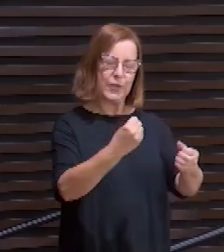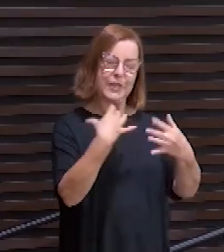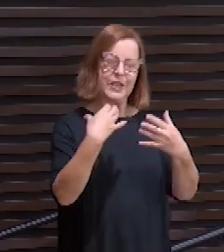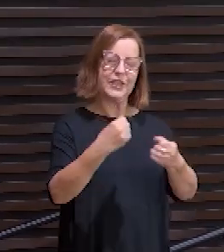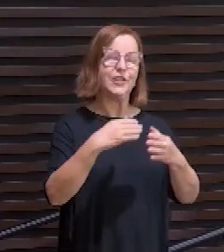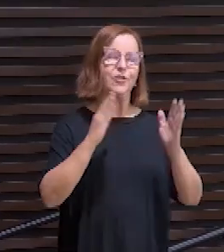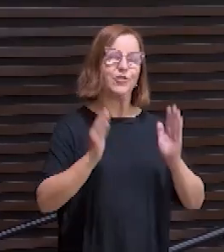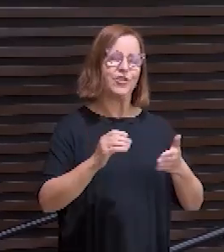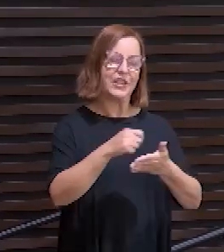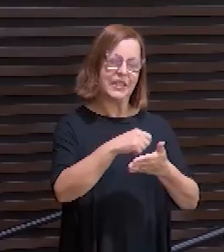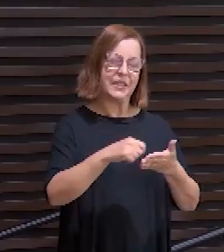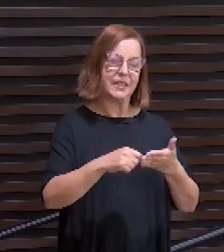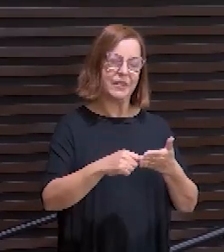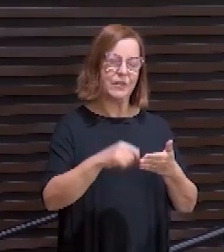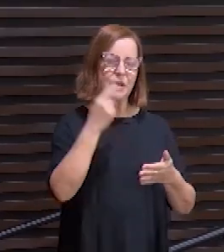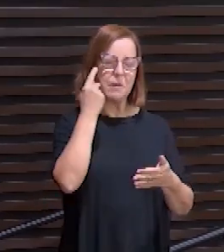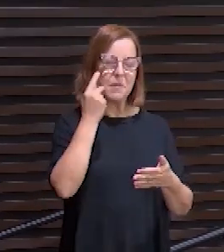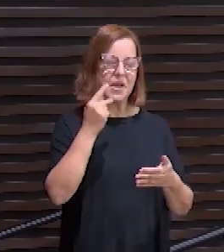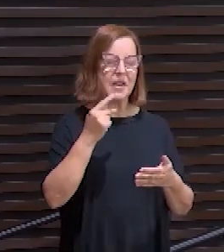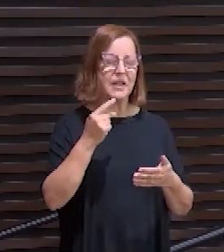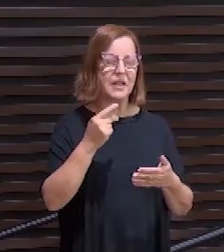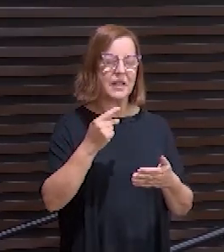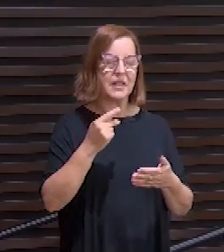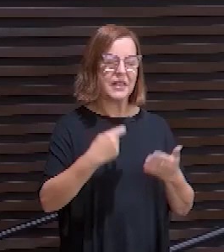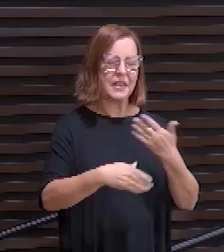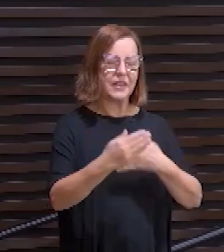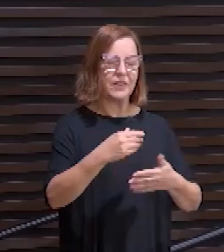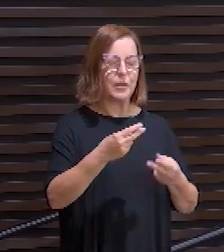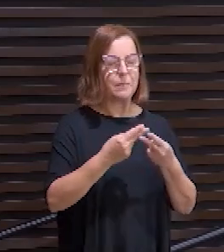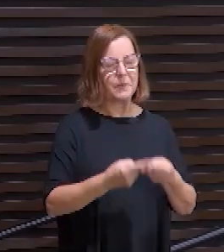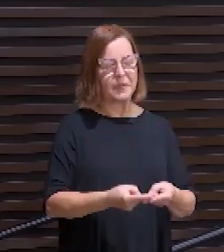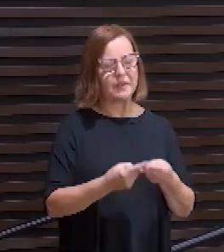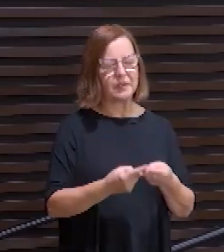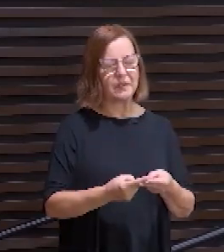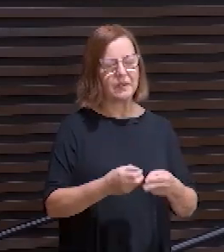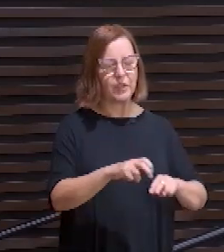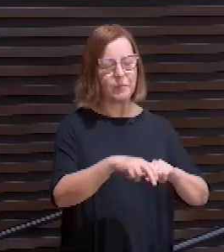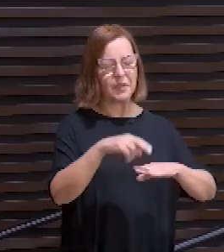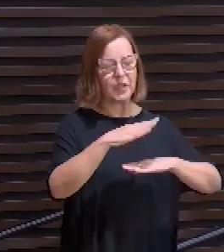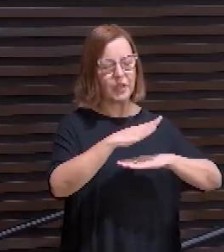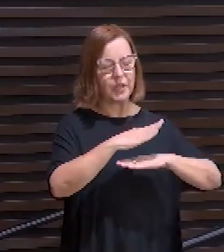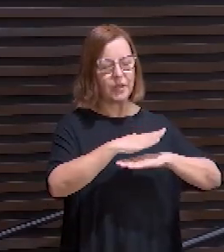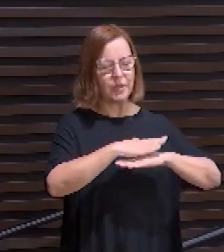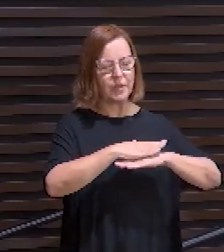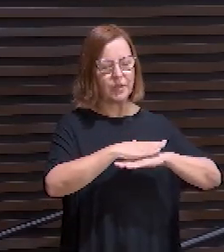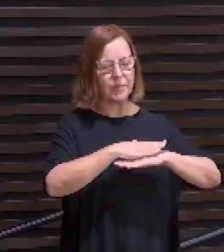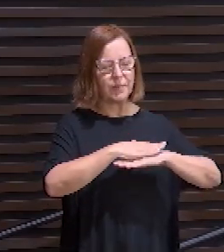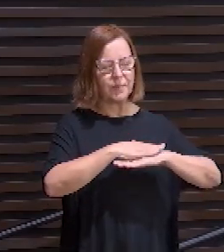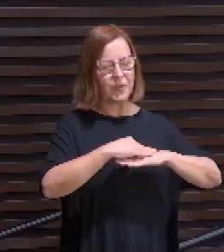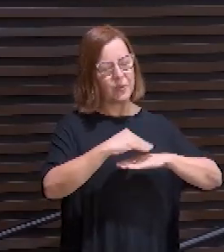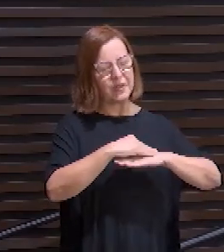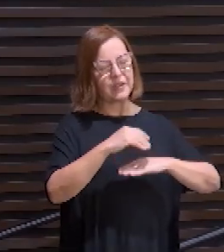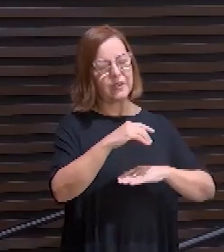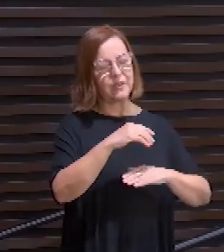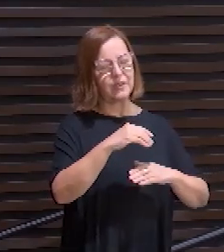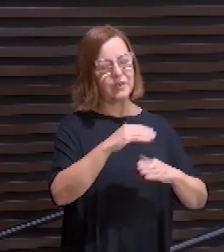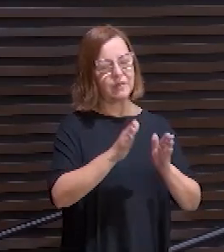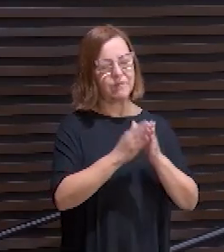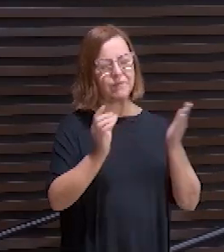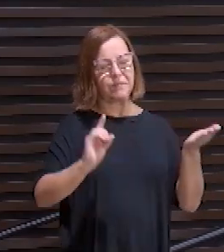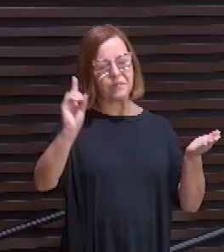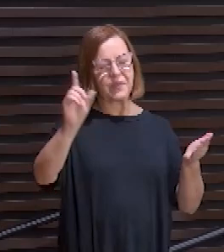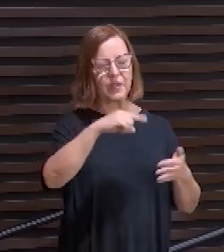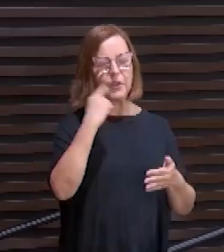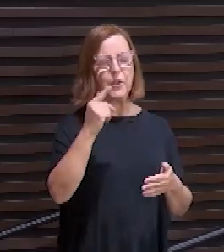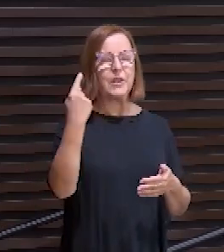escrito, para que pela paciência e pela consolação das Escrituras, nós, o Teu povo,